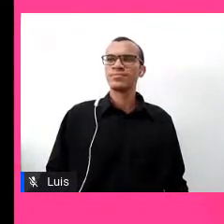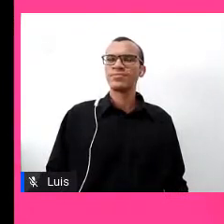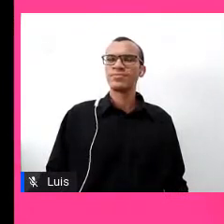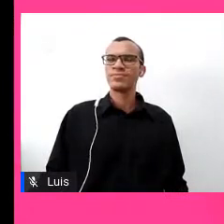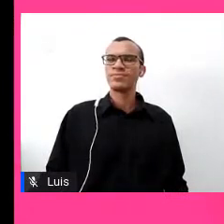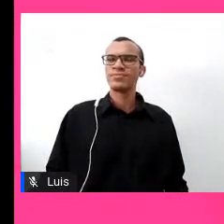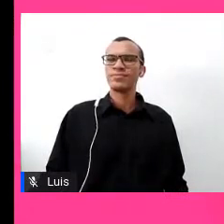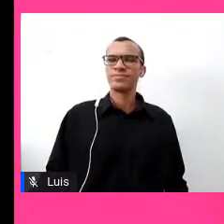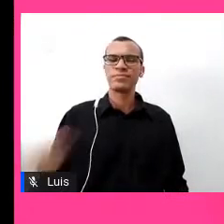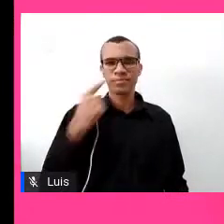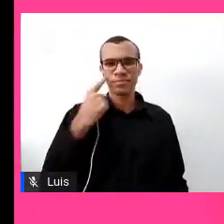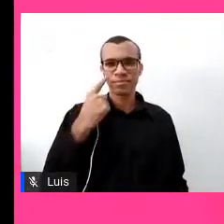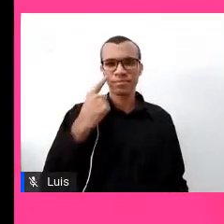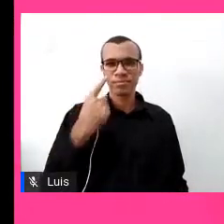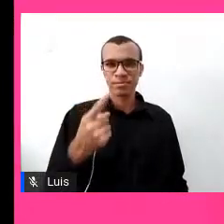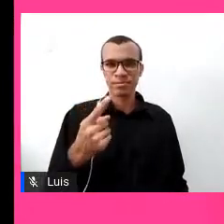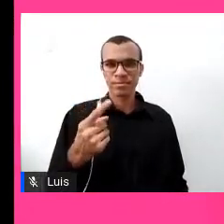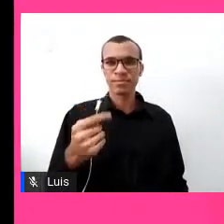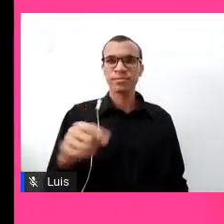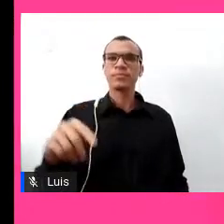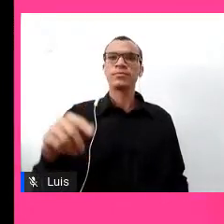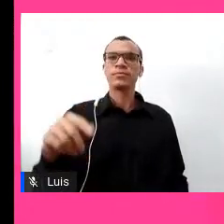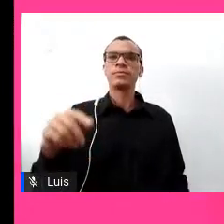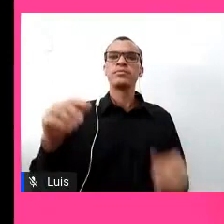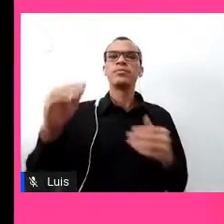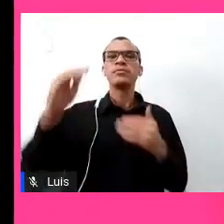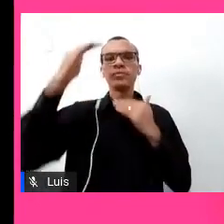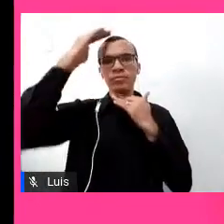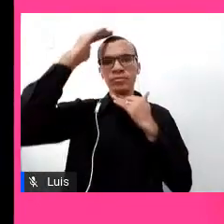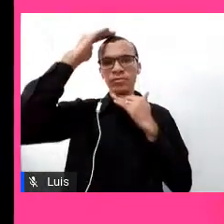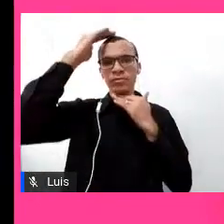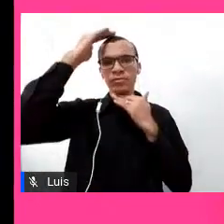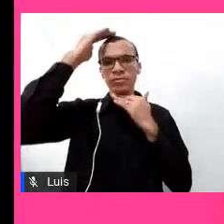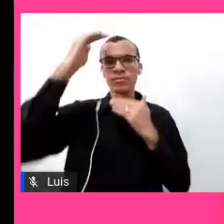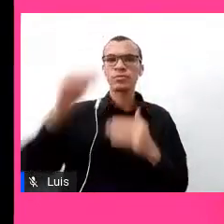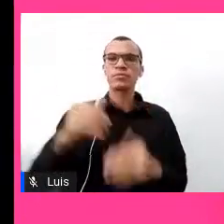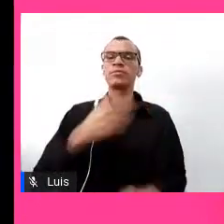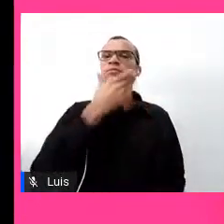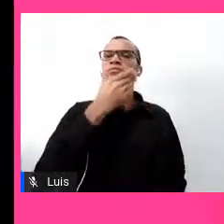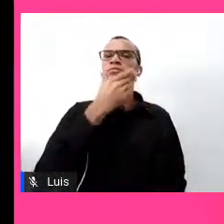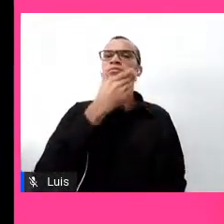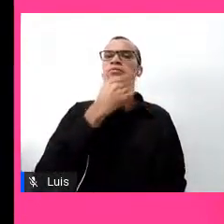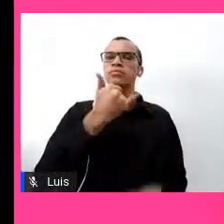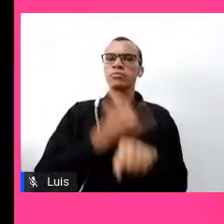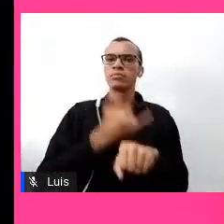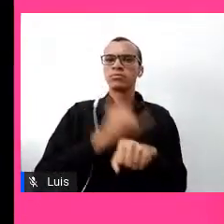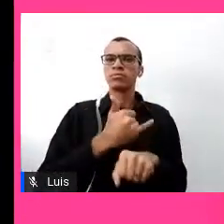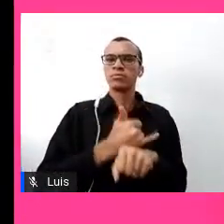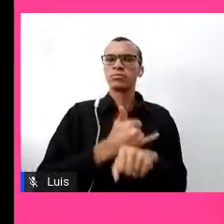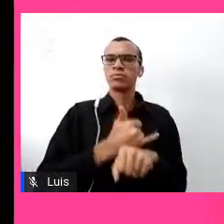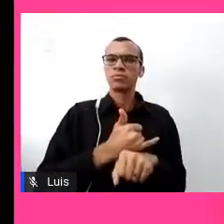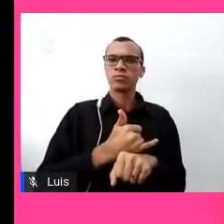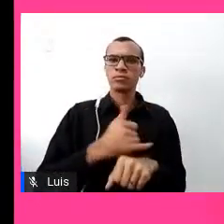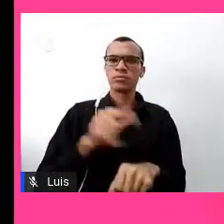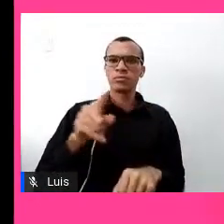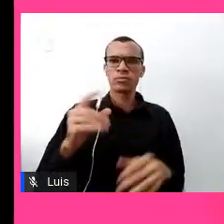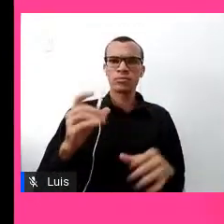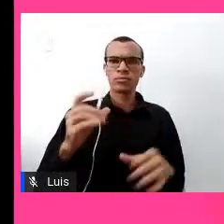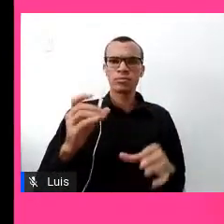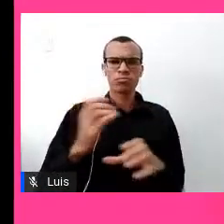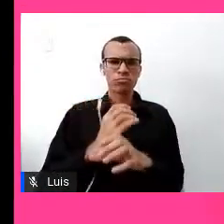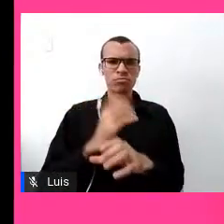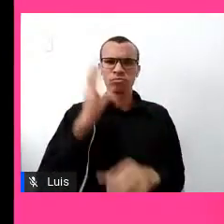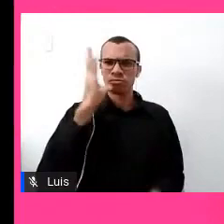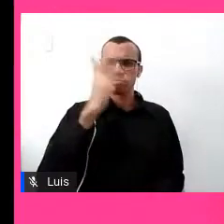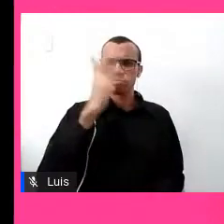Aqui é a cabeça da armadura do War Machine. Ela ficou com acabamento muito melhor